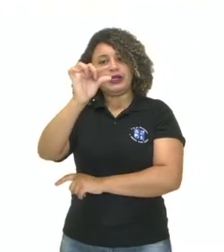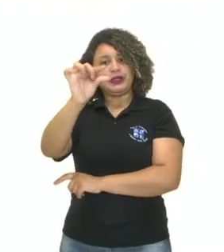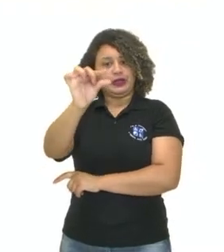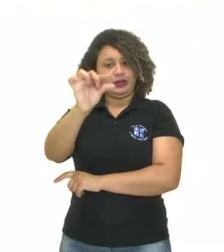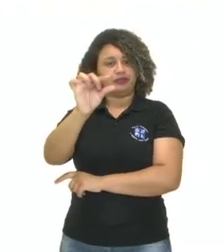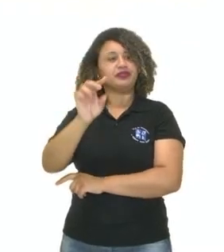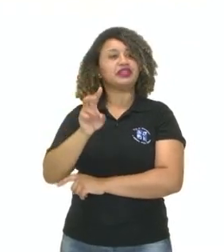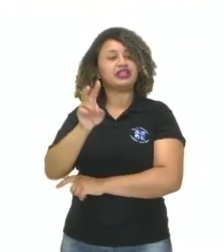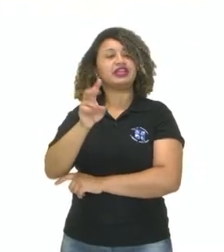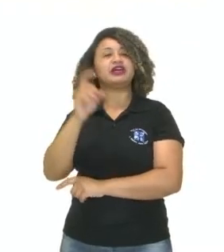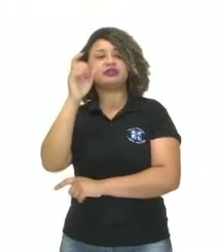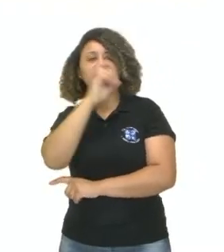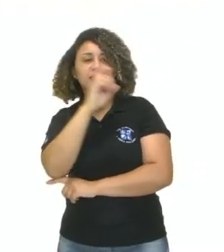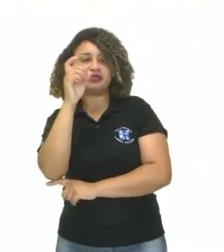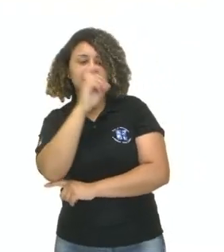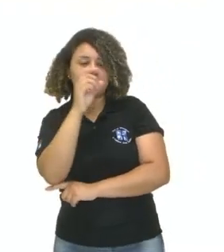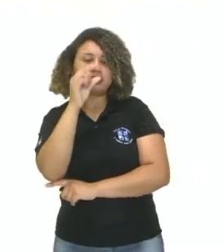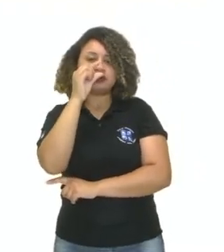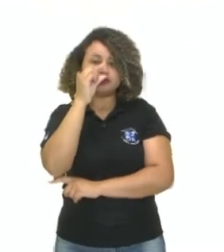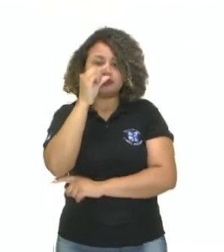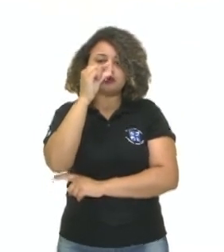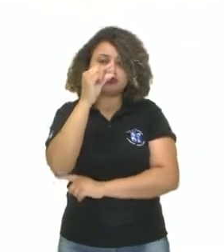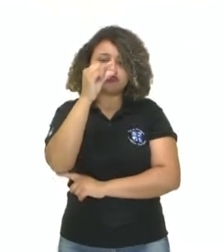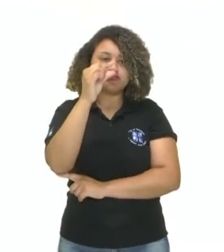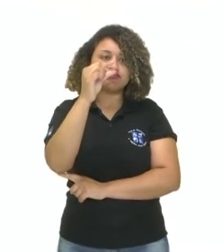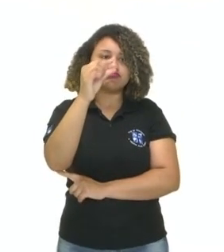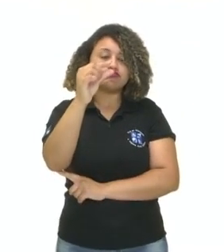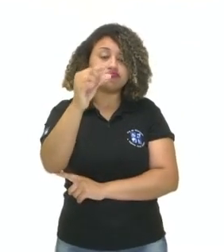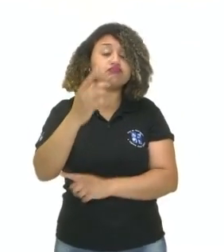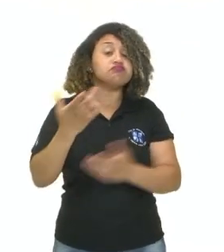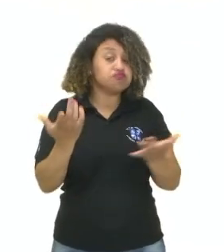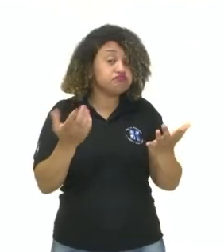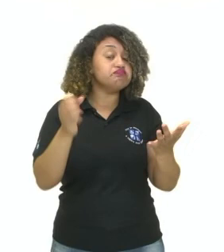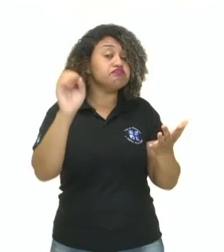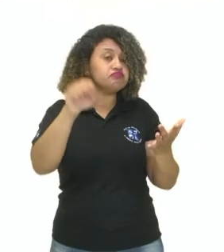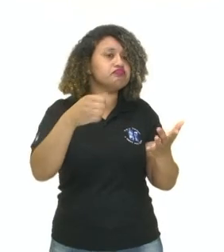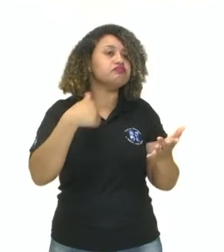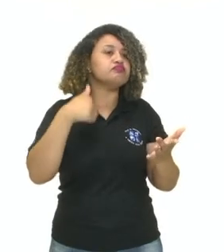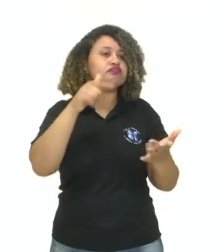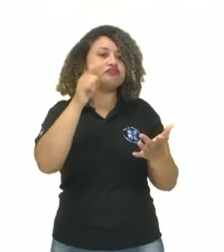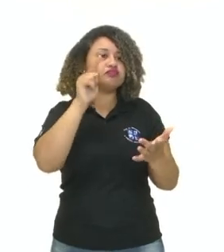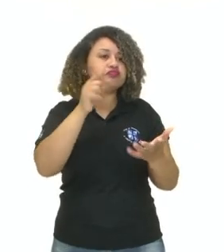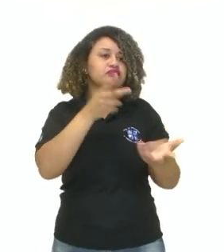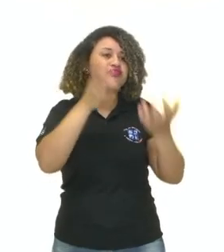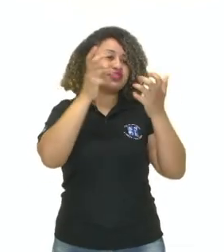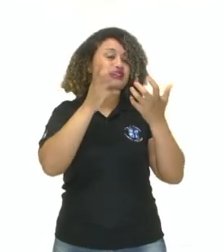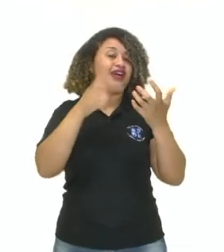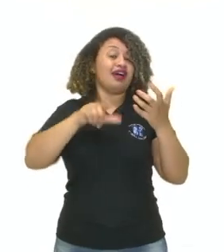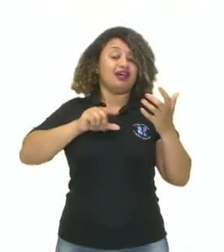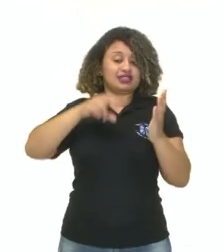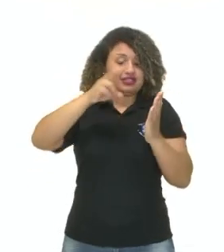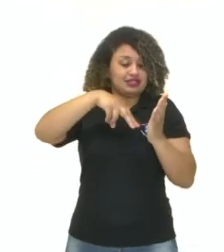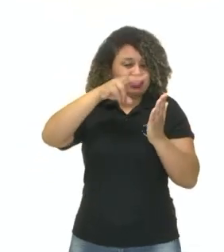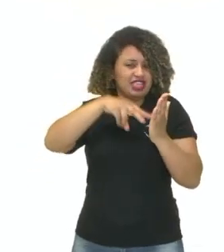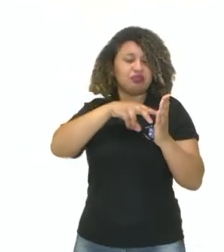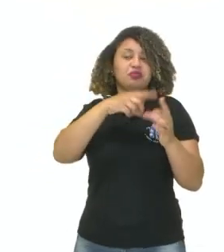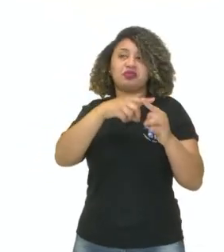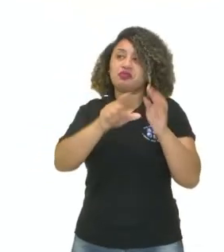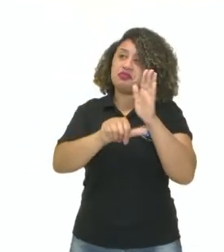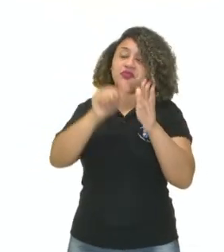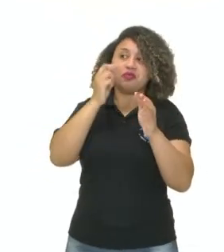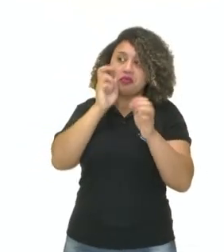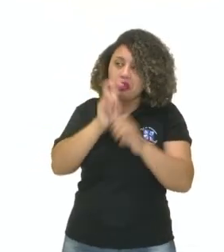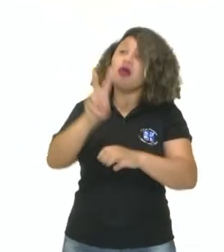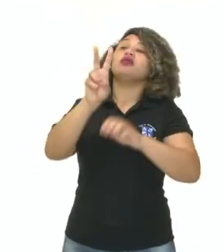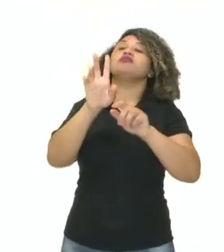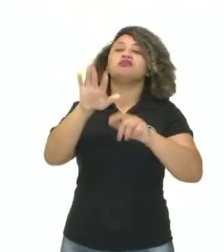que ele mente, o seu nariz cresce. Isso mesmo, você observou antes mesmo de começarmos a leitura da fala do